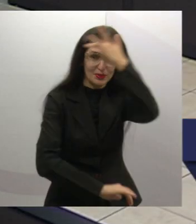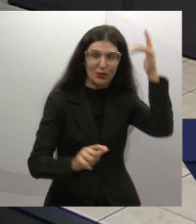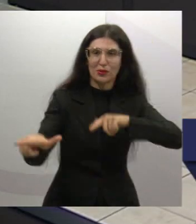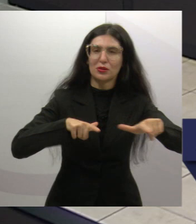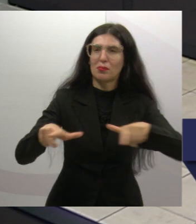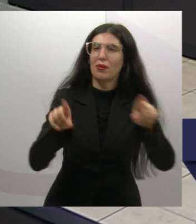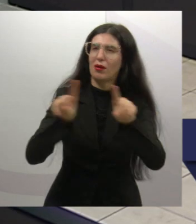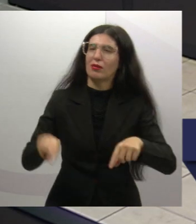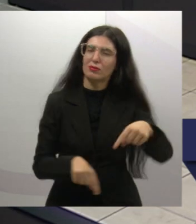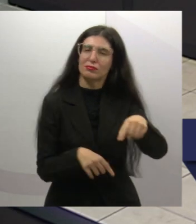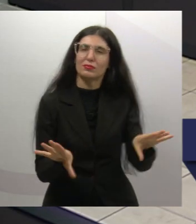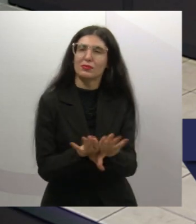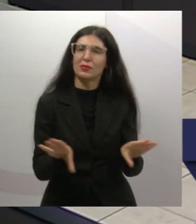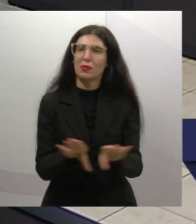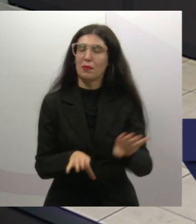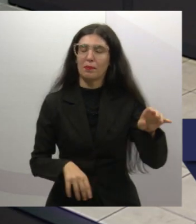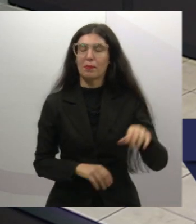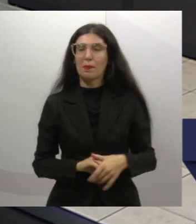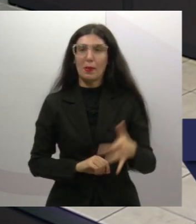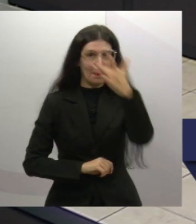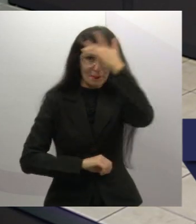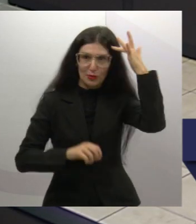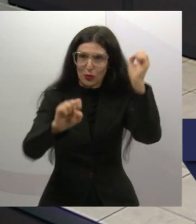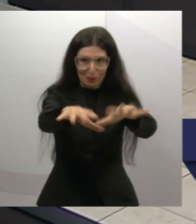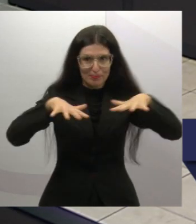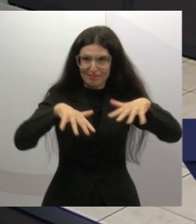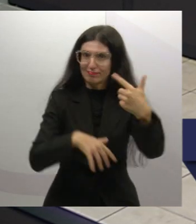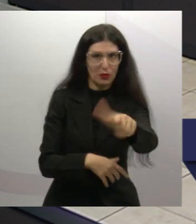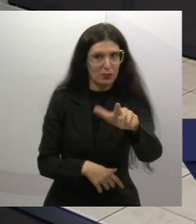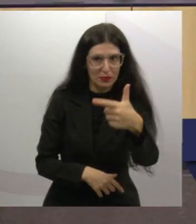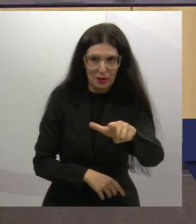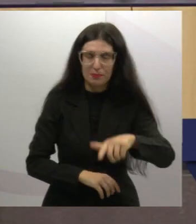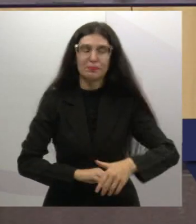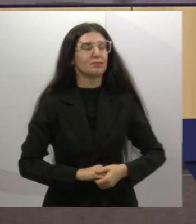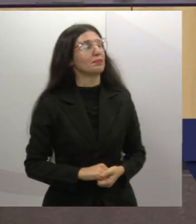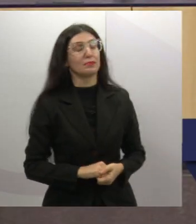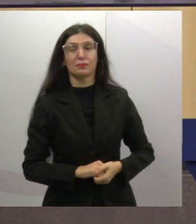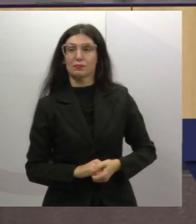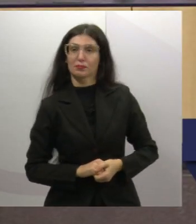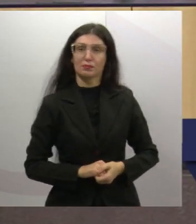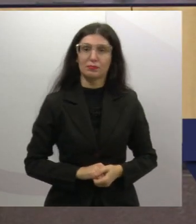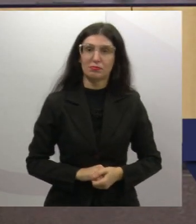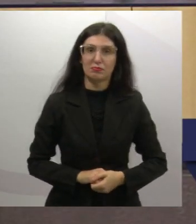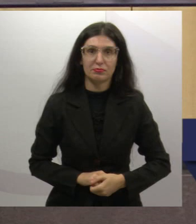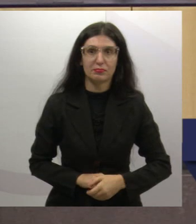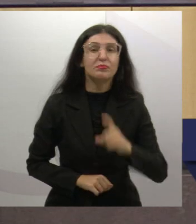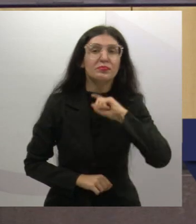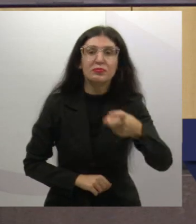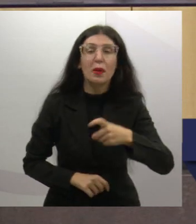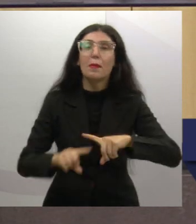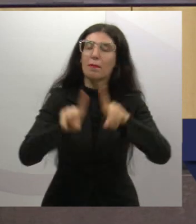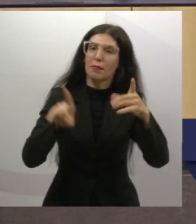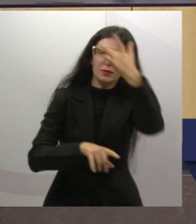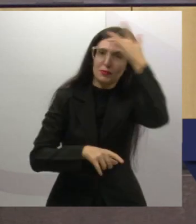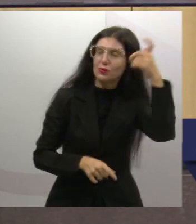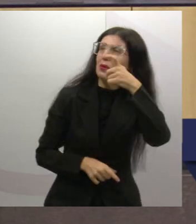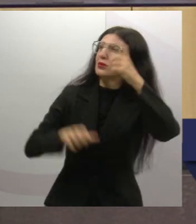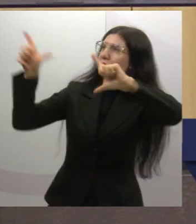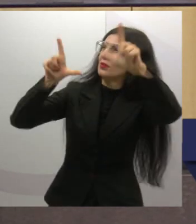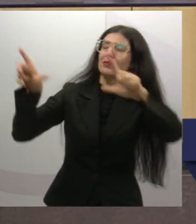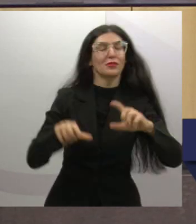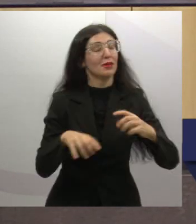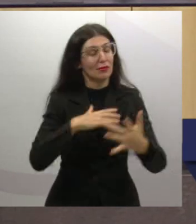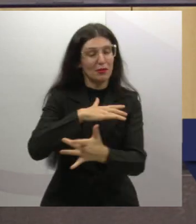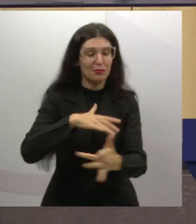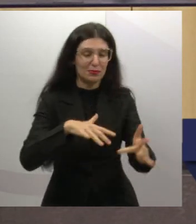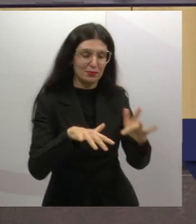servidores, público que no momento não tem ainda no plenário, mas os telespectadores da TV Câmara, internauta, desejo a todos